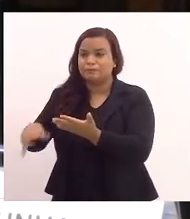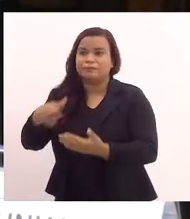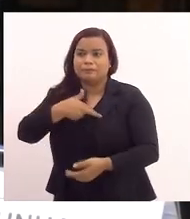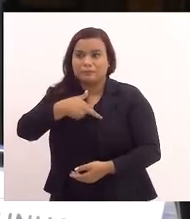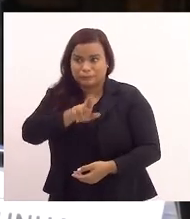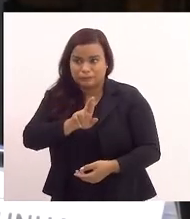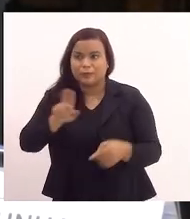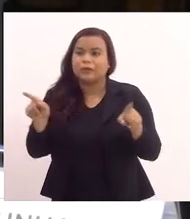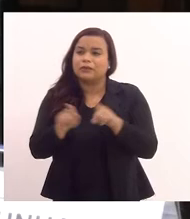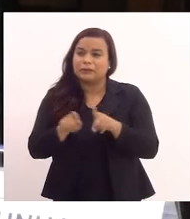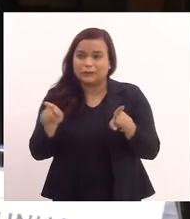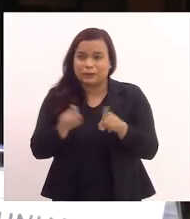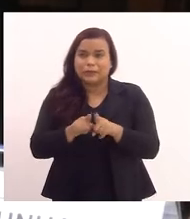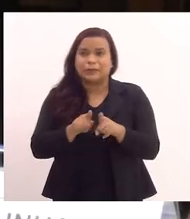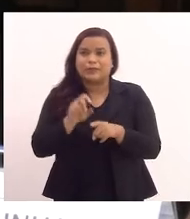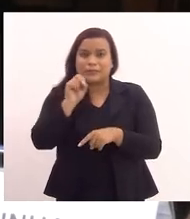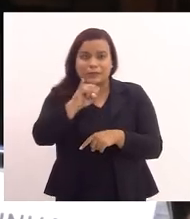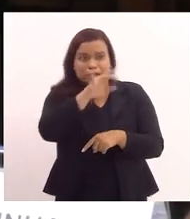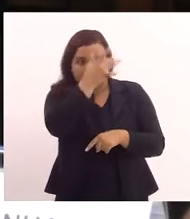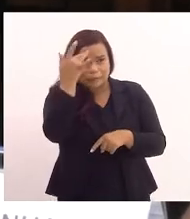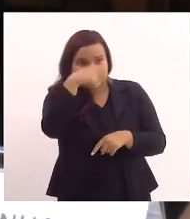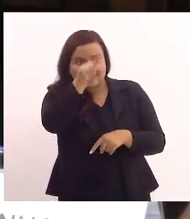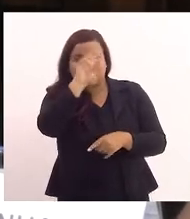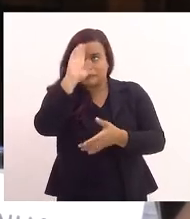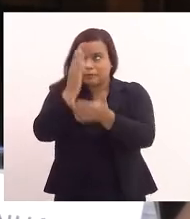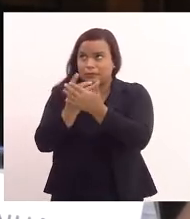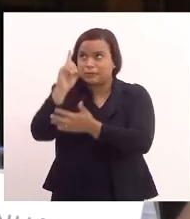à não crença religiosa,